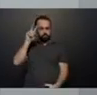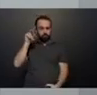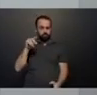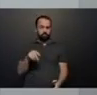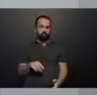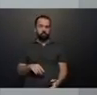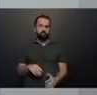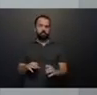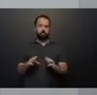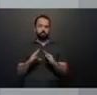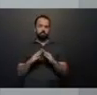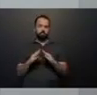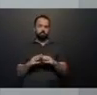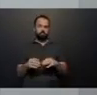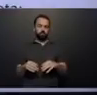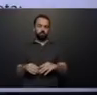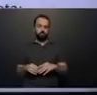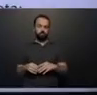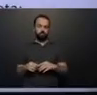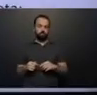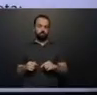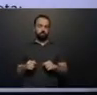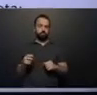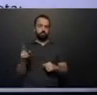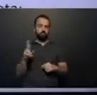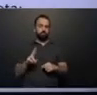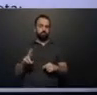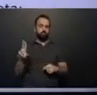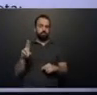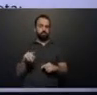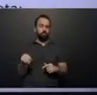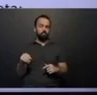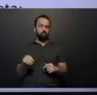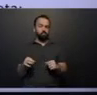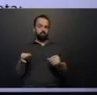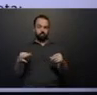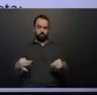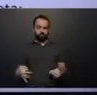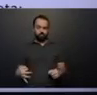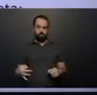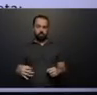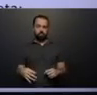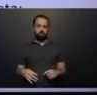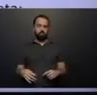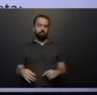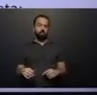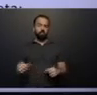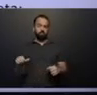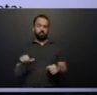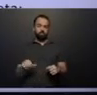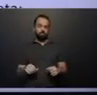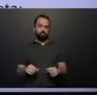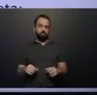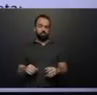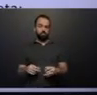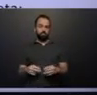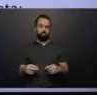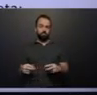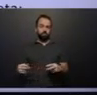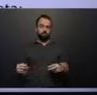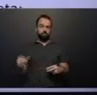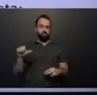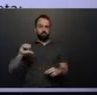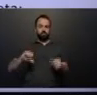Segurança em casa. Devemos utilizar de maneira consciente os produtos químicos que costumamos usar em casa.